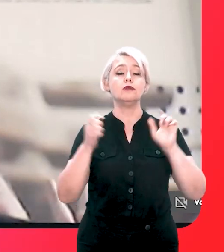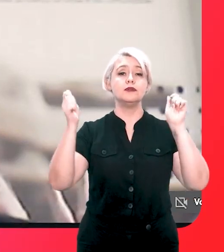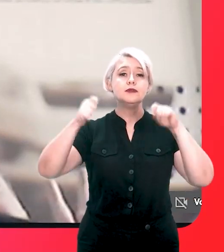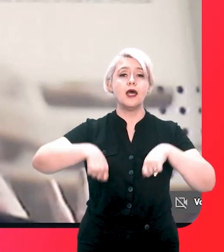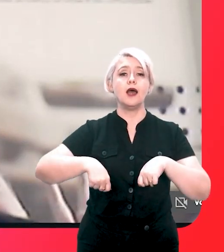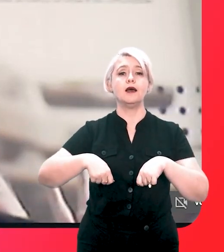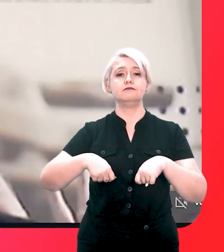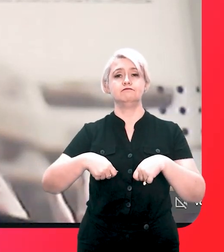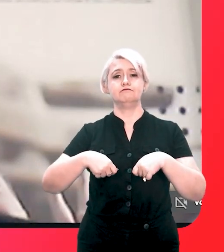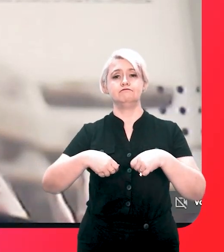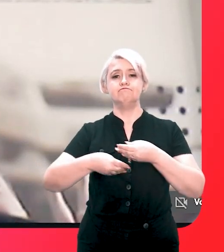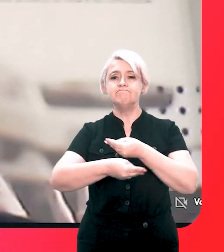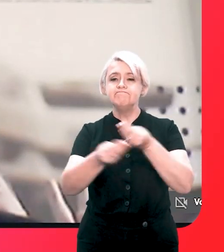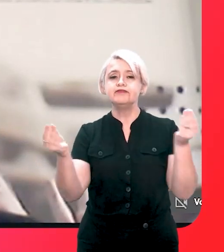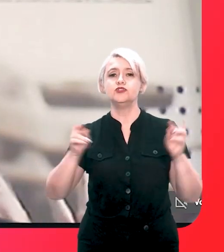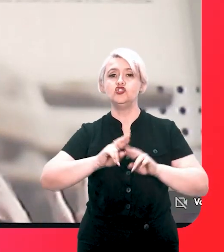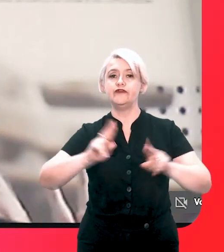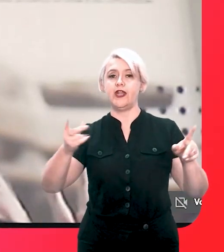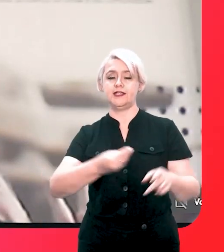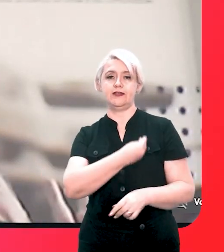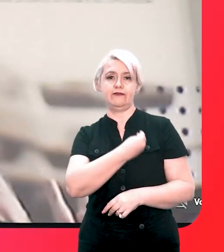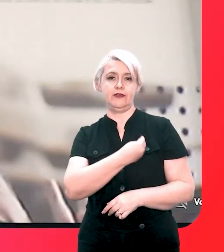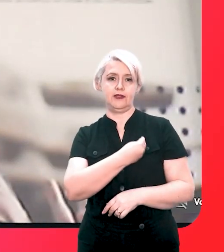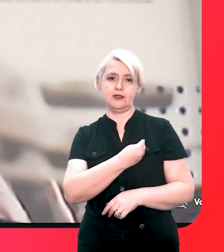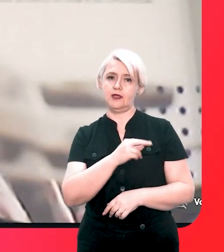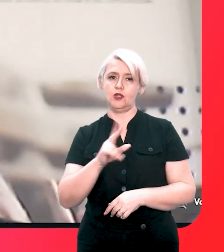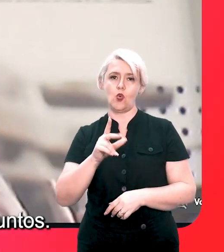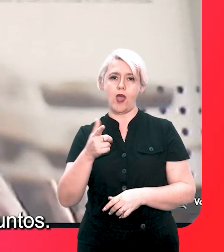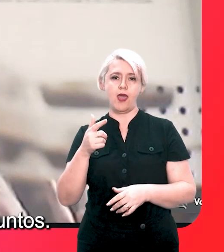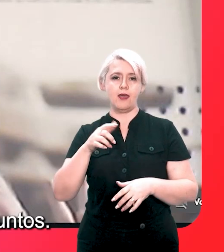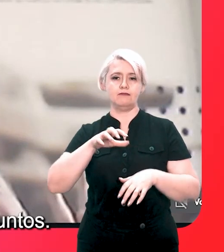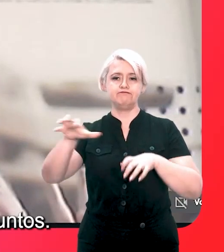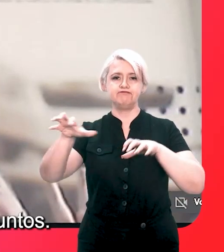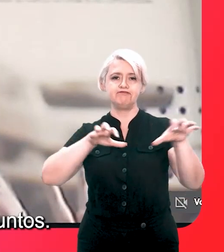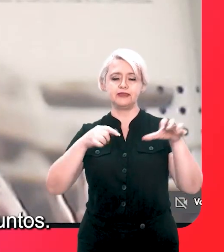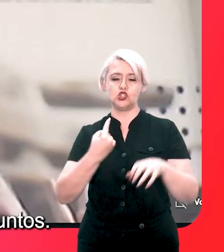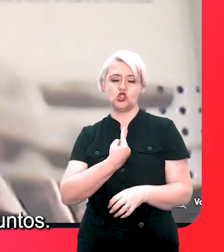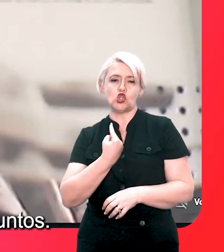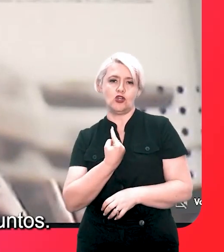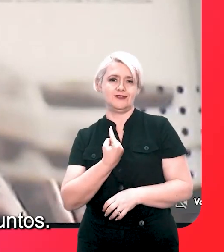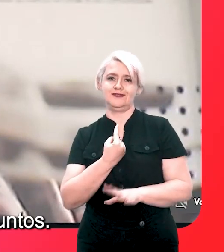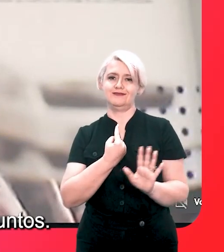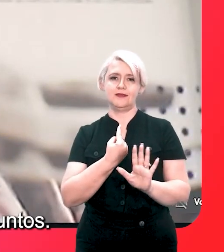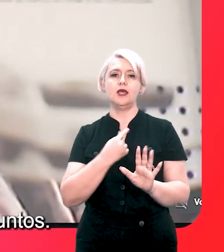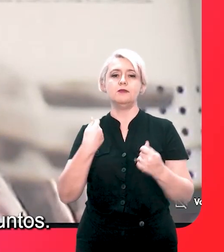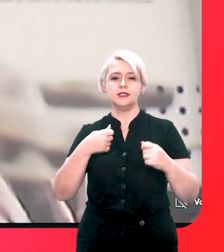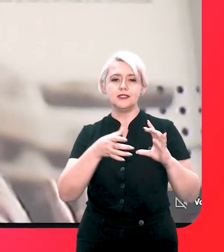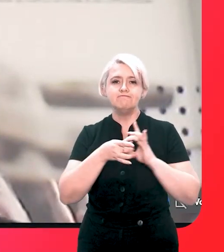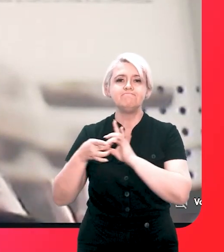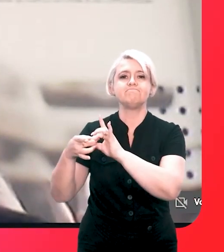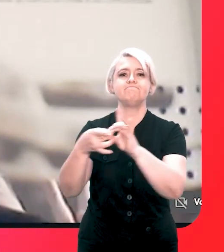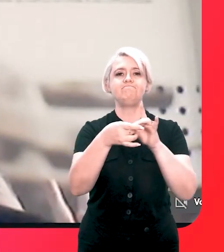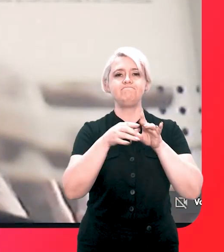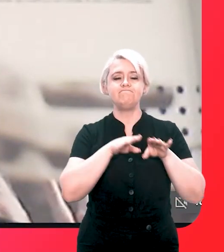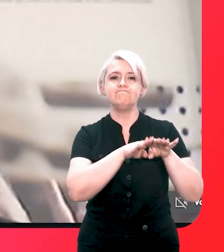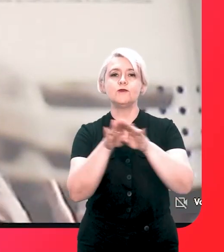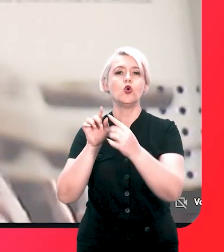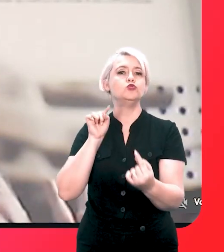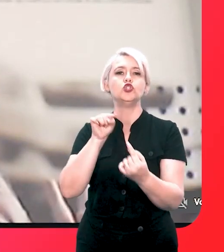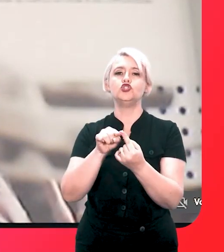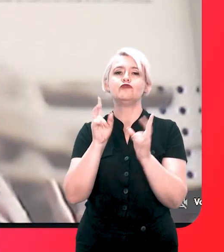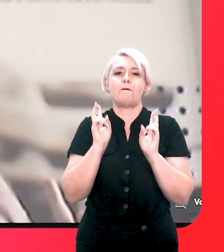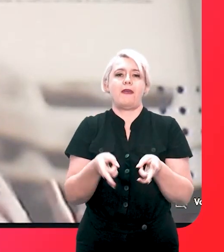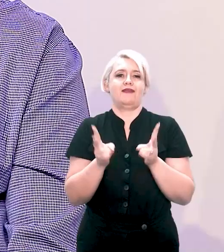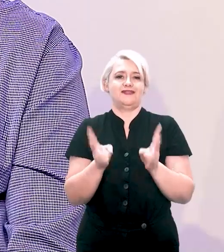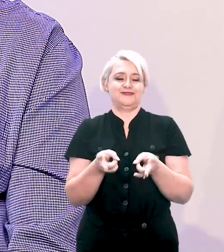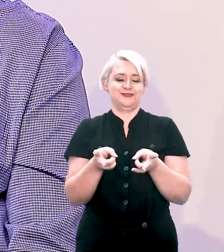alguma diferença, né? E não trabalhar de forma isolada, temos que trabalhar todos juntos, o objetivo é o